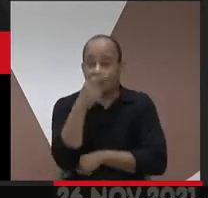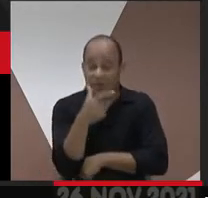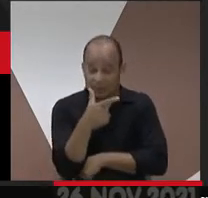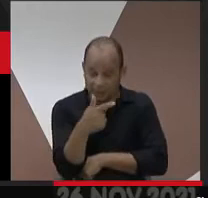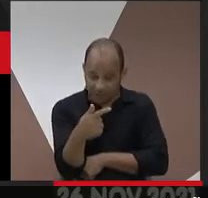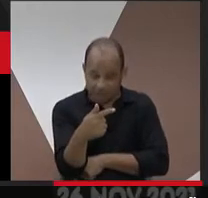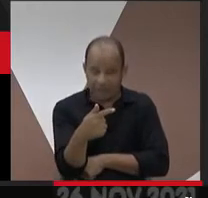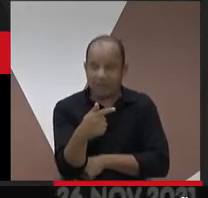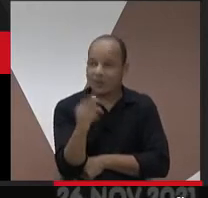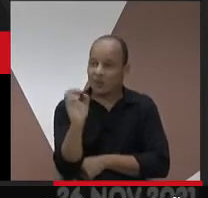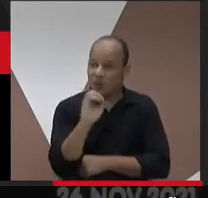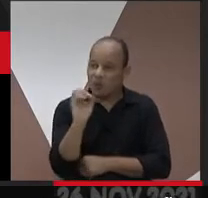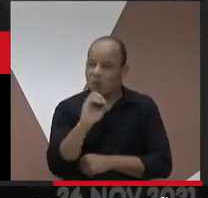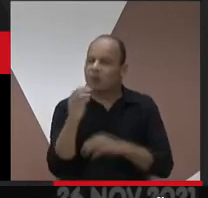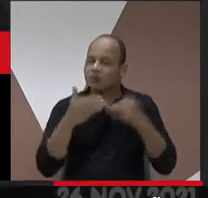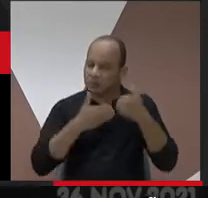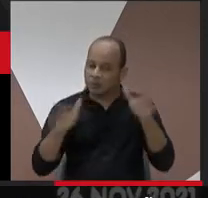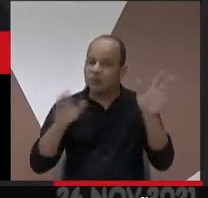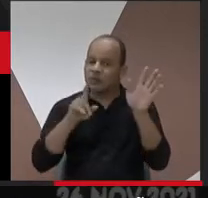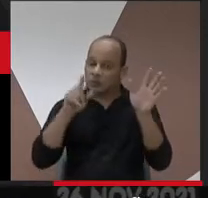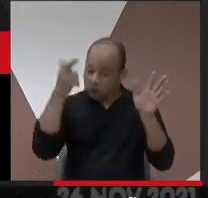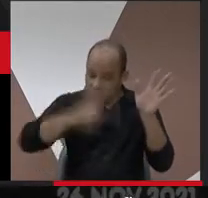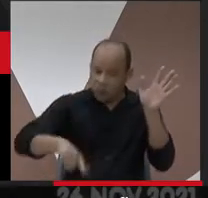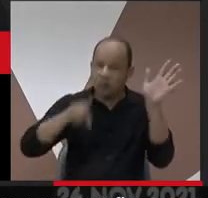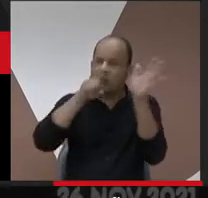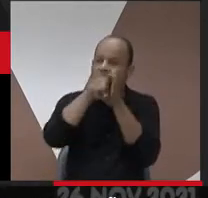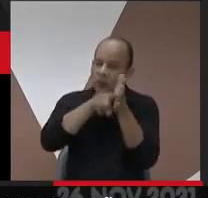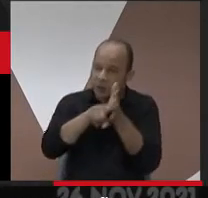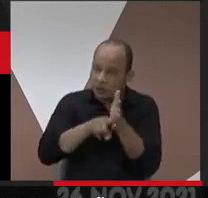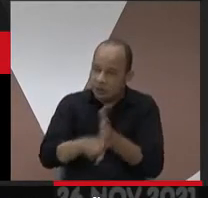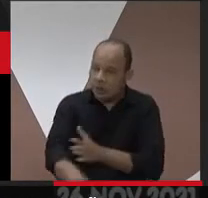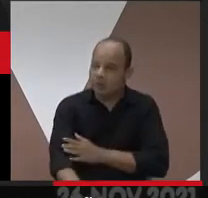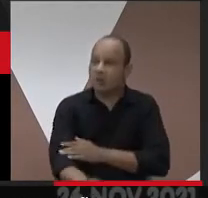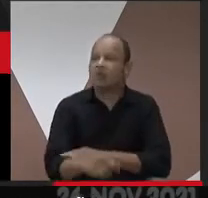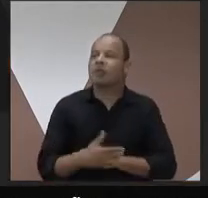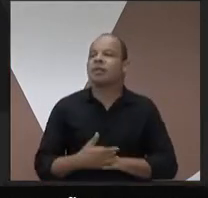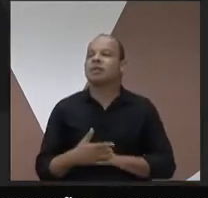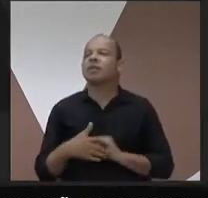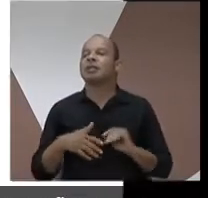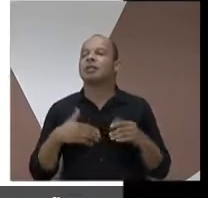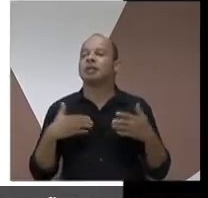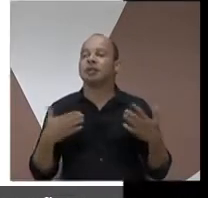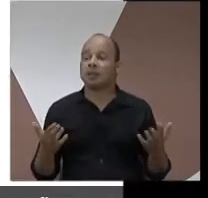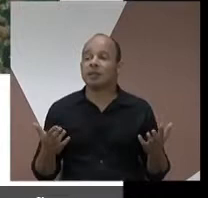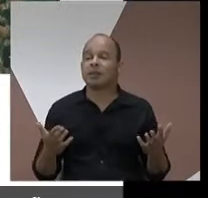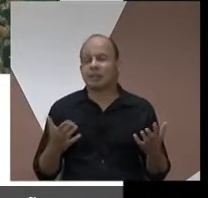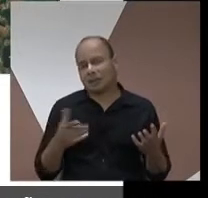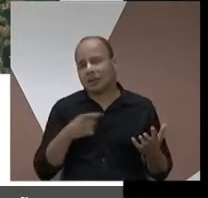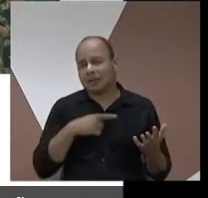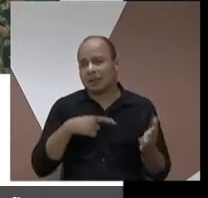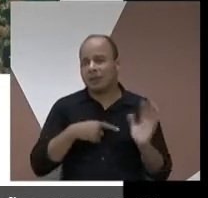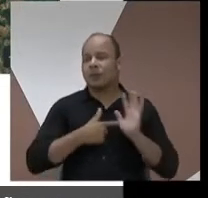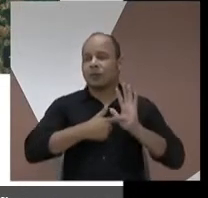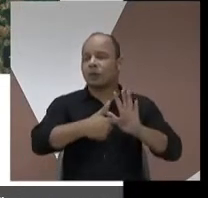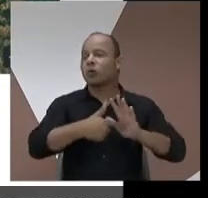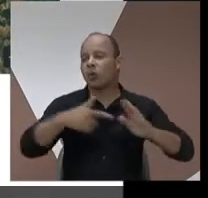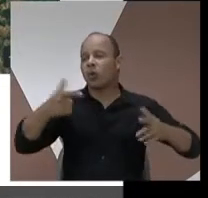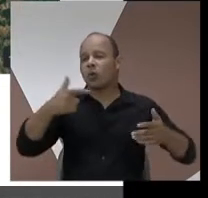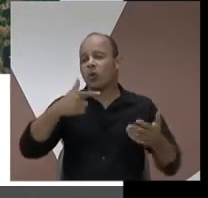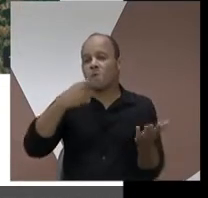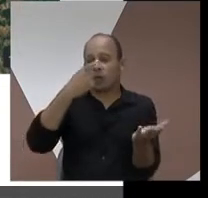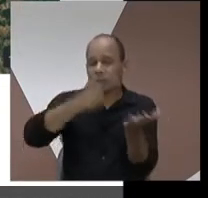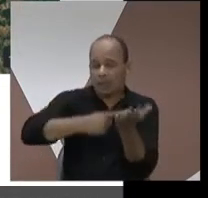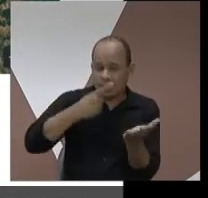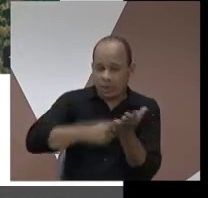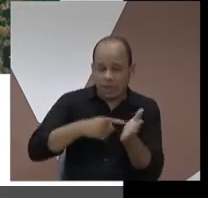mais 30 dias. E aí a Prefeitura de Betim nos apresentou esse novo traçado, né, em reunião, não nos apresentou, na